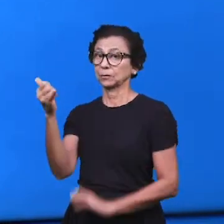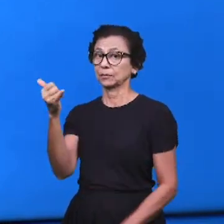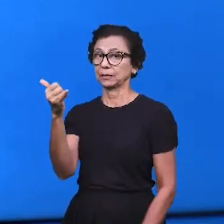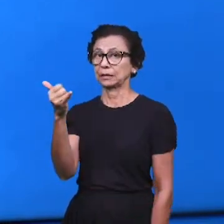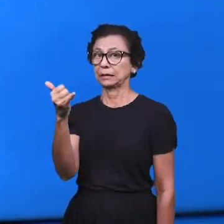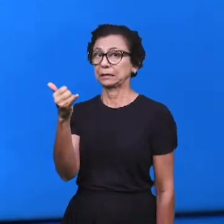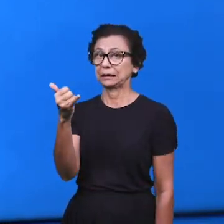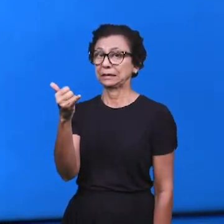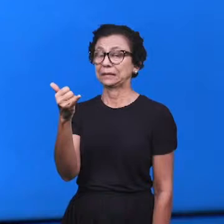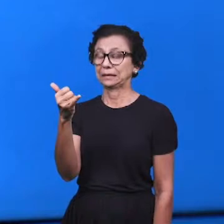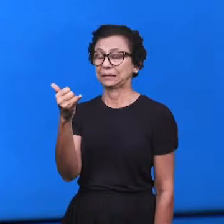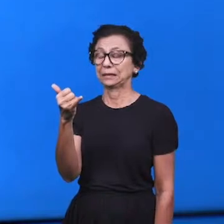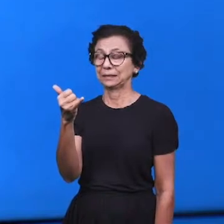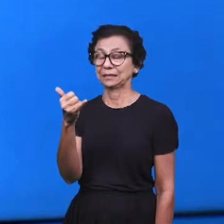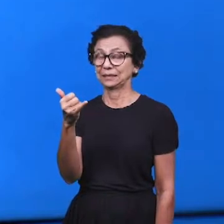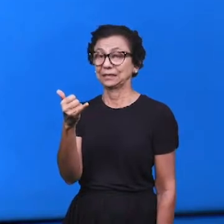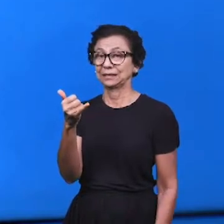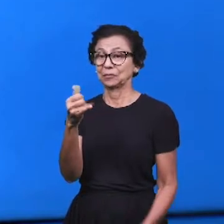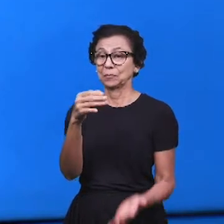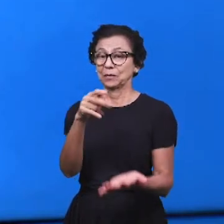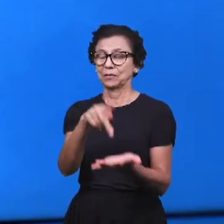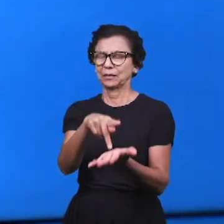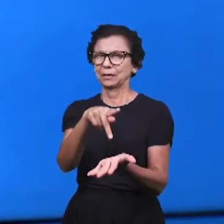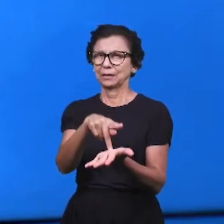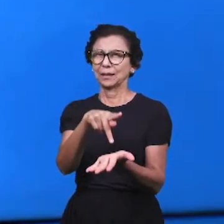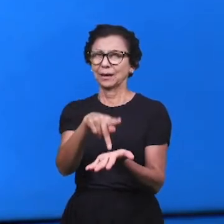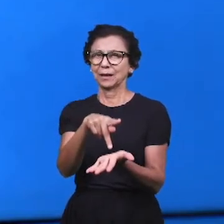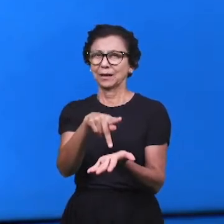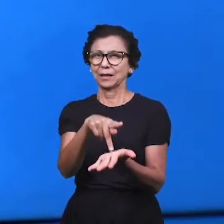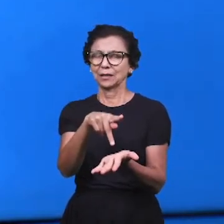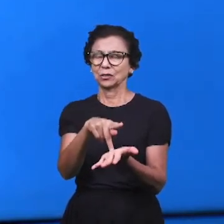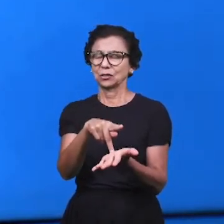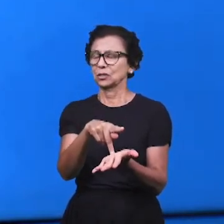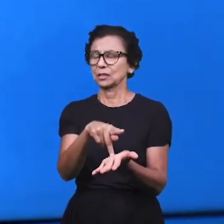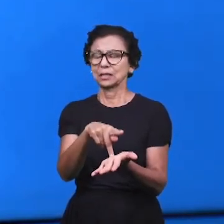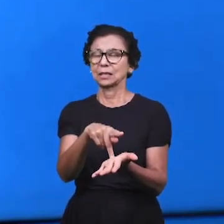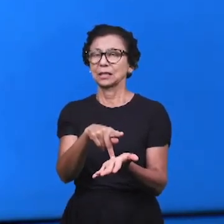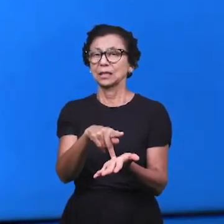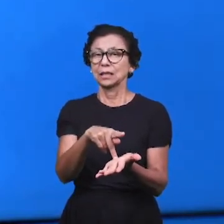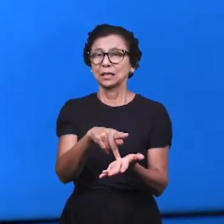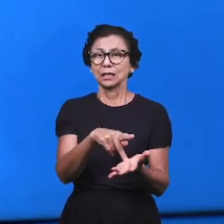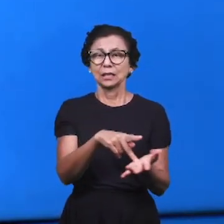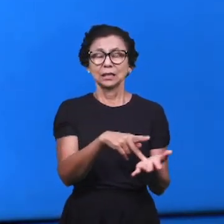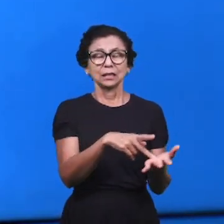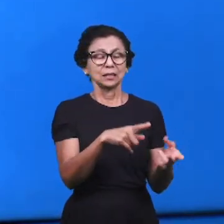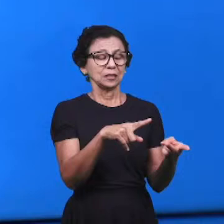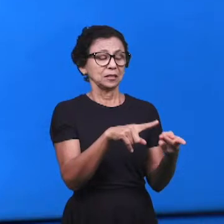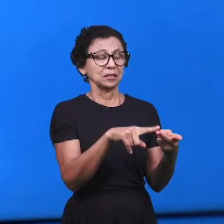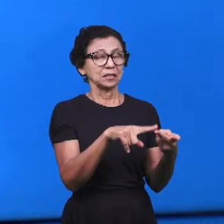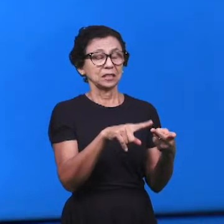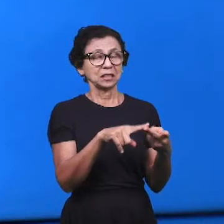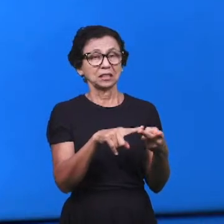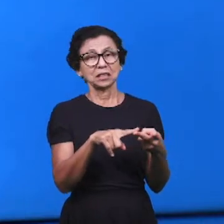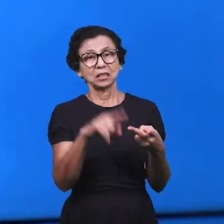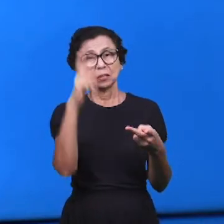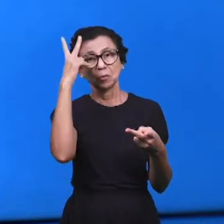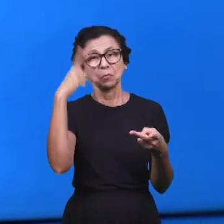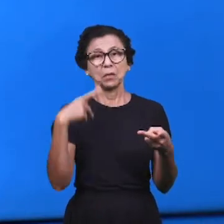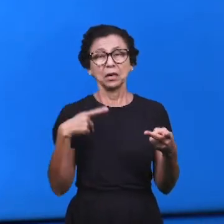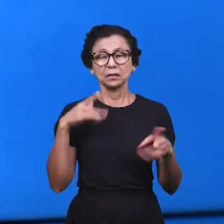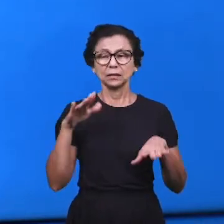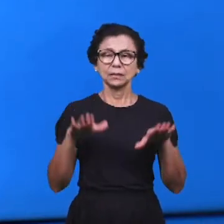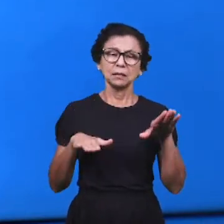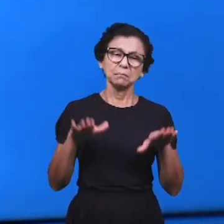uma verdade absoluta, né? Enquanto a interpretação é baseada em verdades relativas, né? Ou verdade